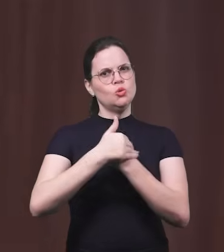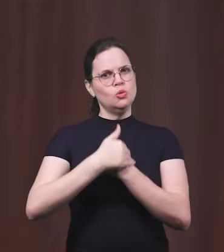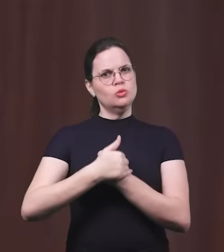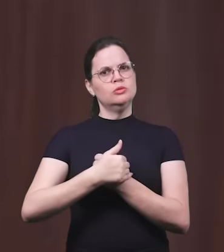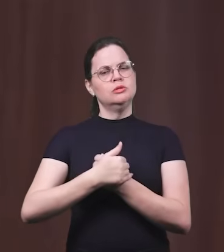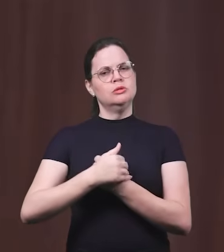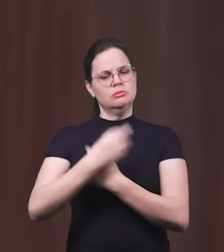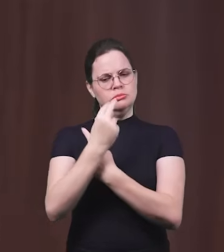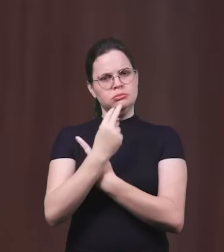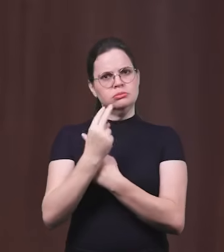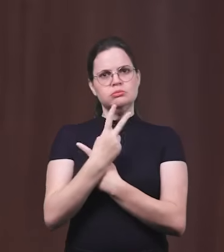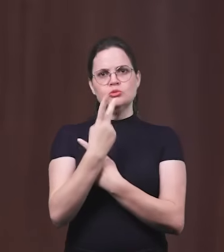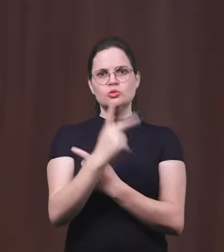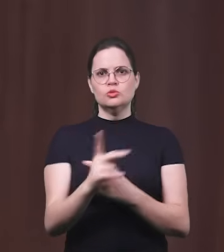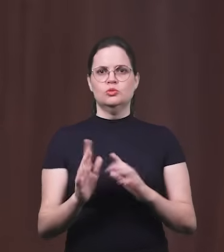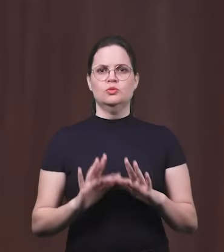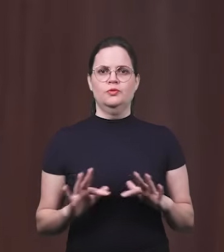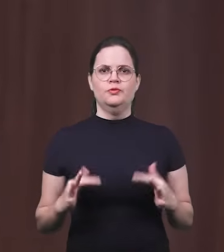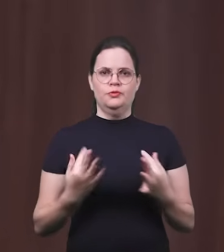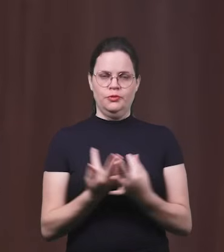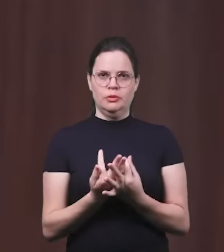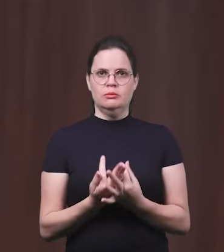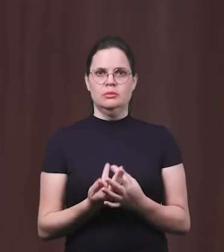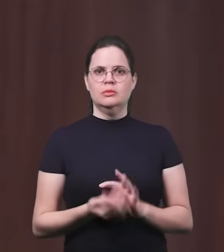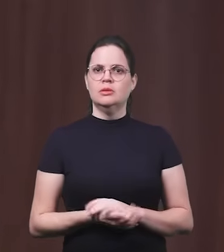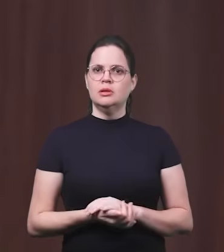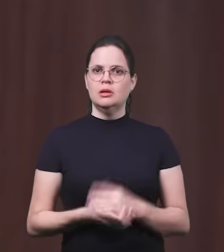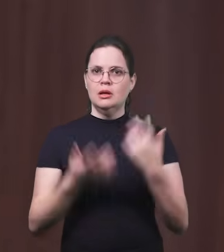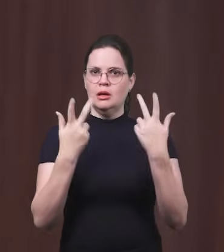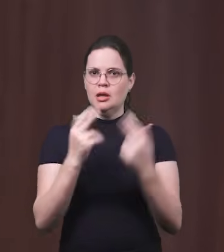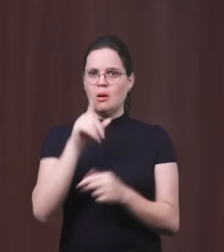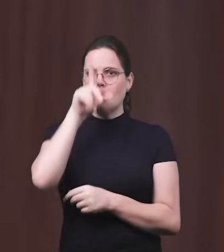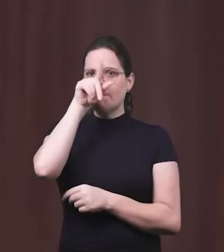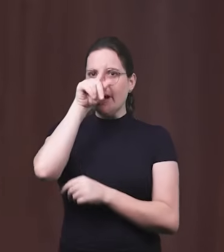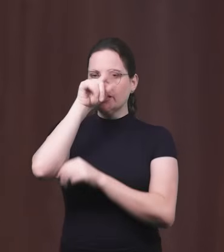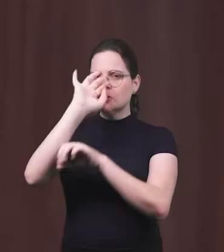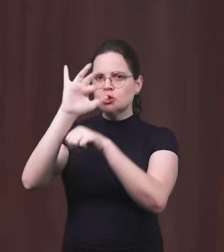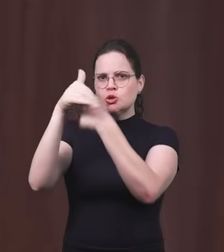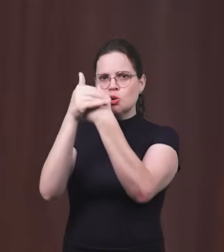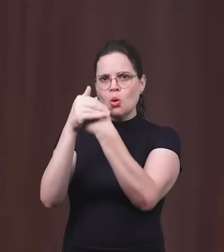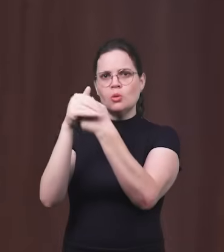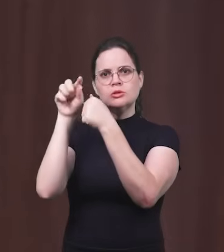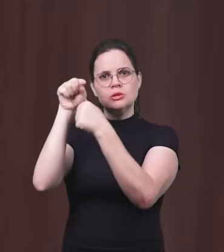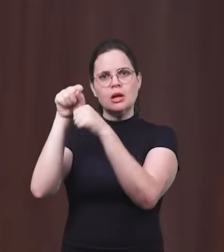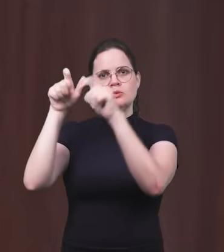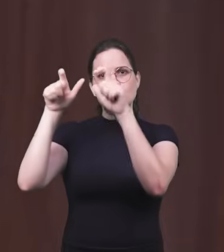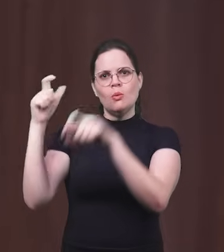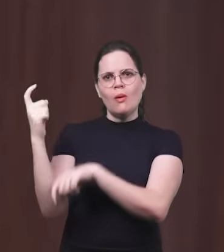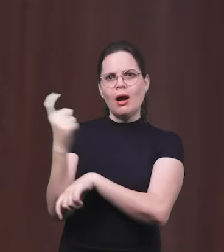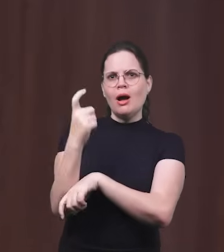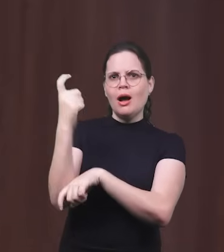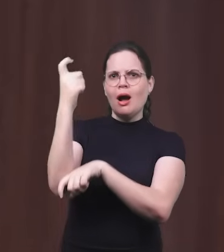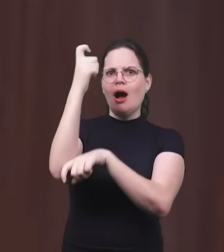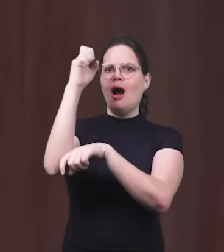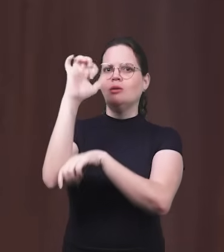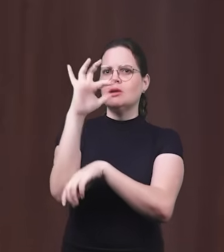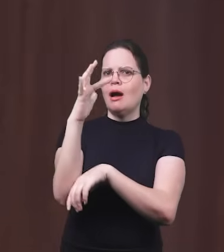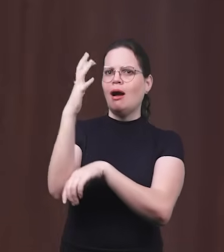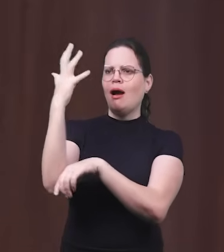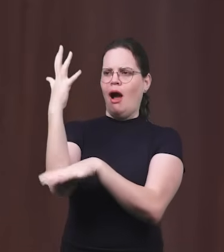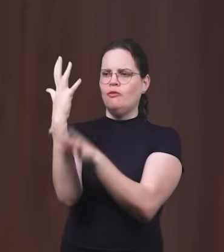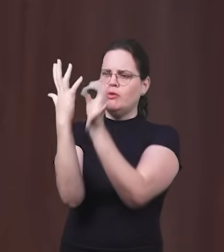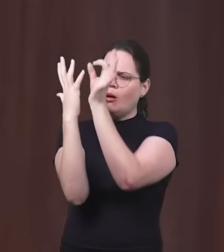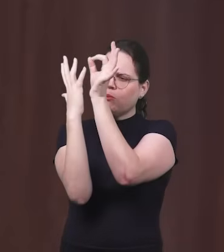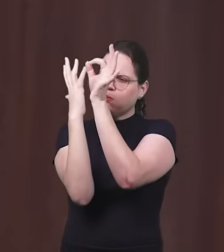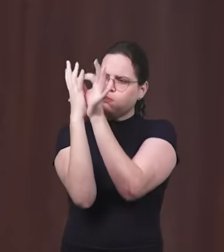seus filhotes nas copas das árvores, nos lugares mais altos que existe,